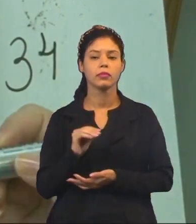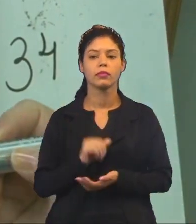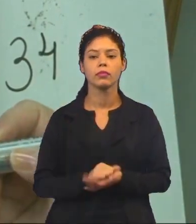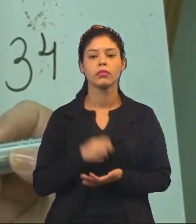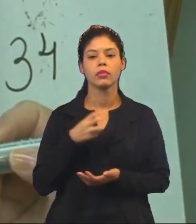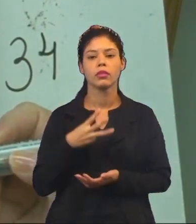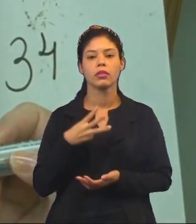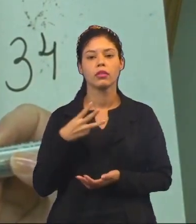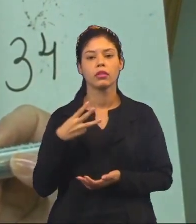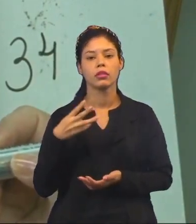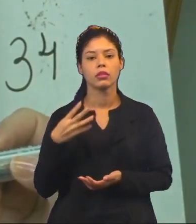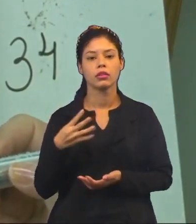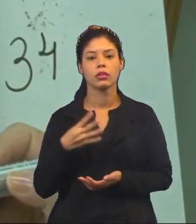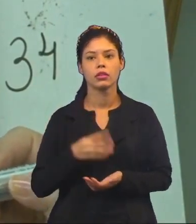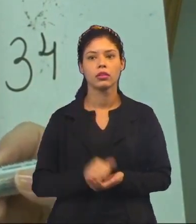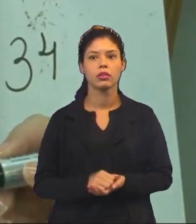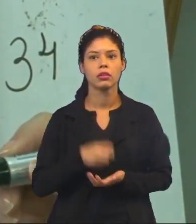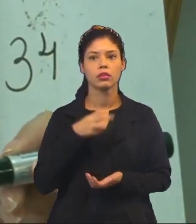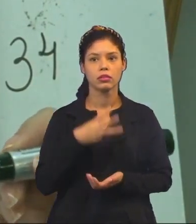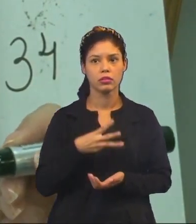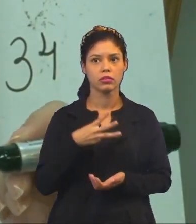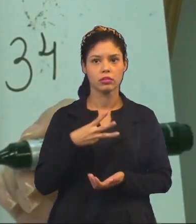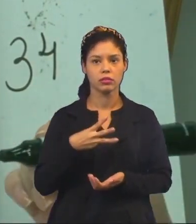perímetro. 33 ou foi 34?